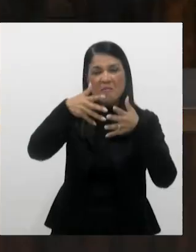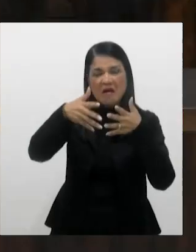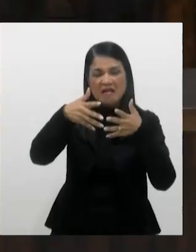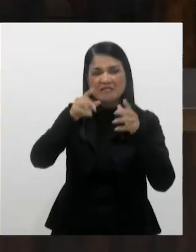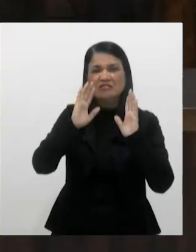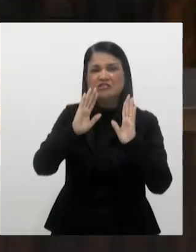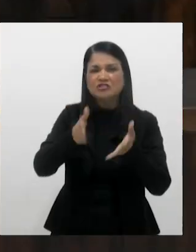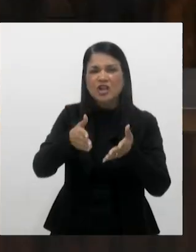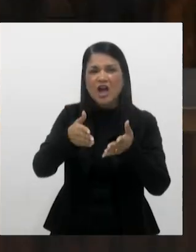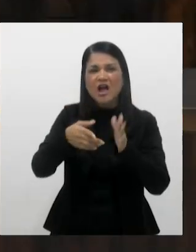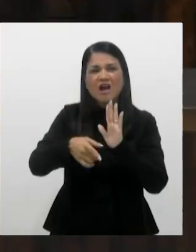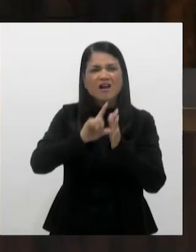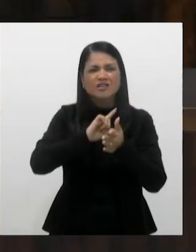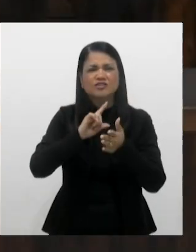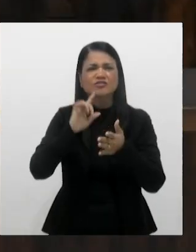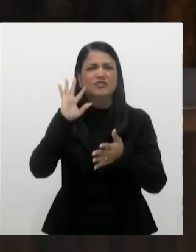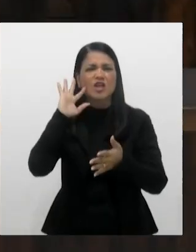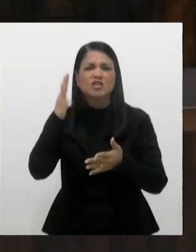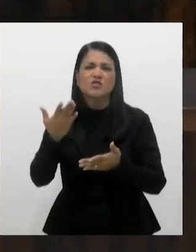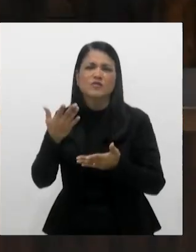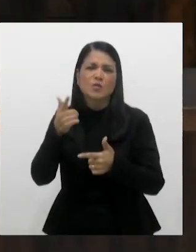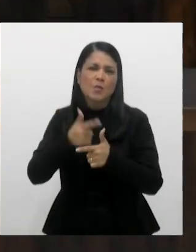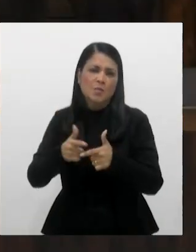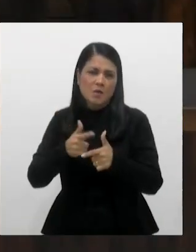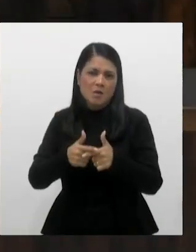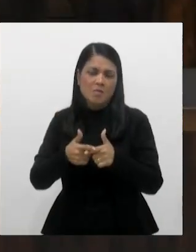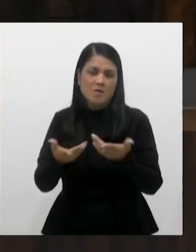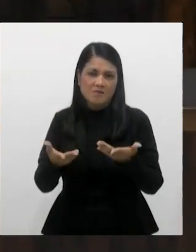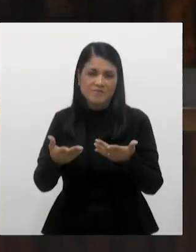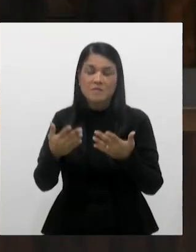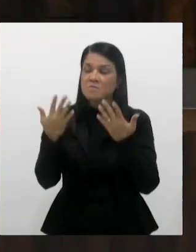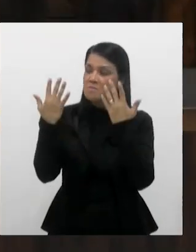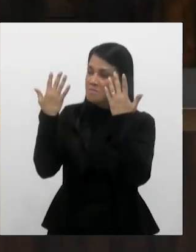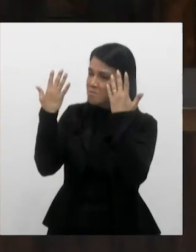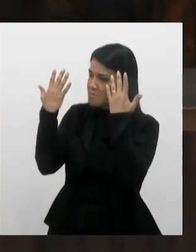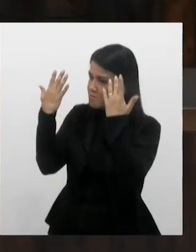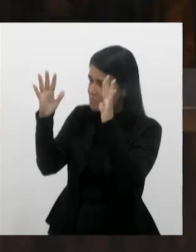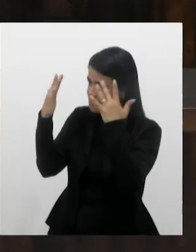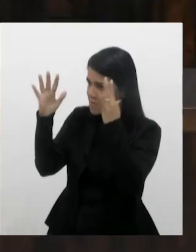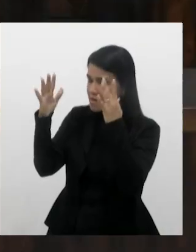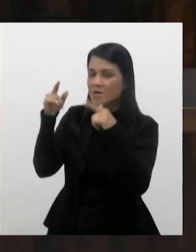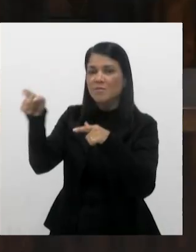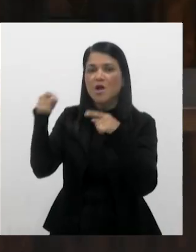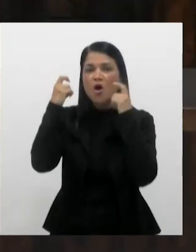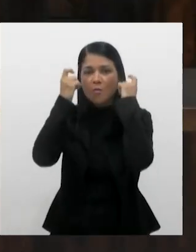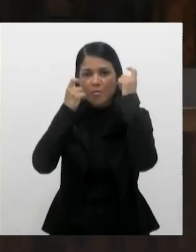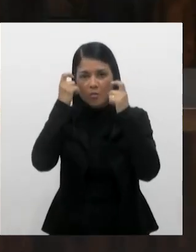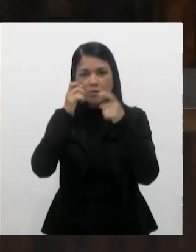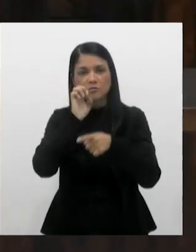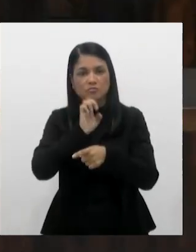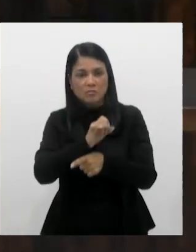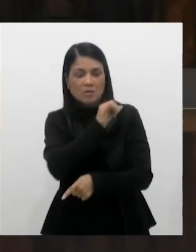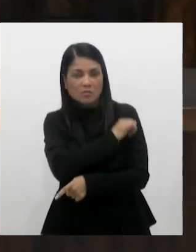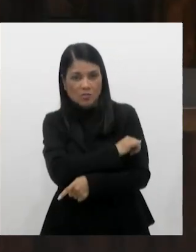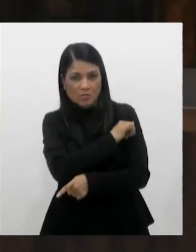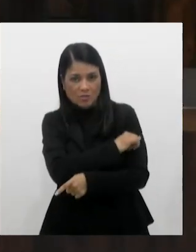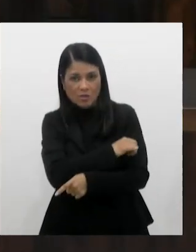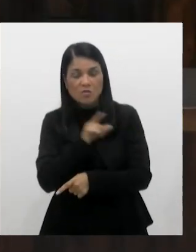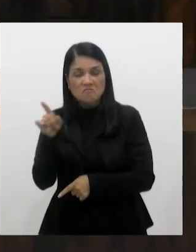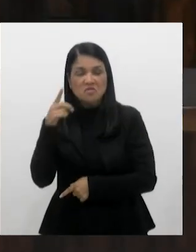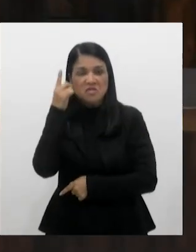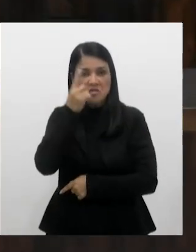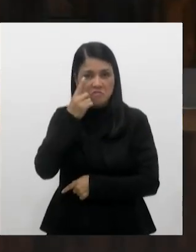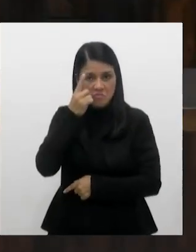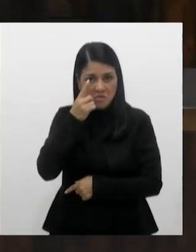que já podiam ter resolvido, né? Parabéns pelo seu, tá? Sua preocupação pelo Estado do Rio de Janeiro, tá? Como